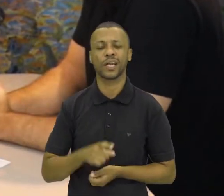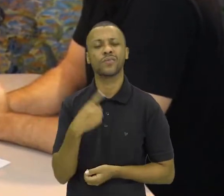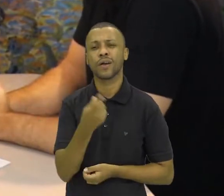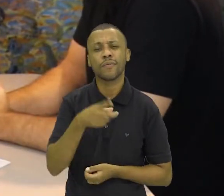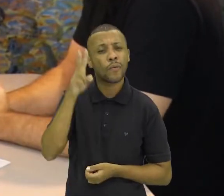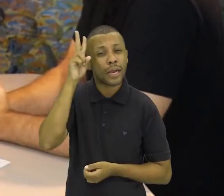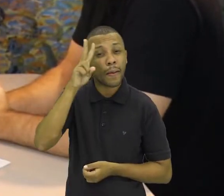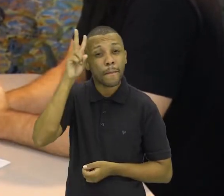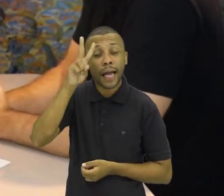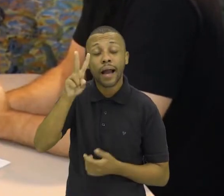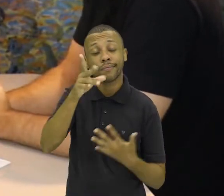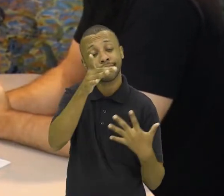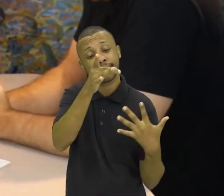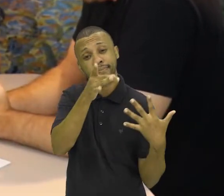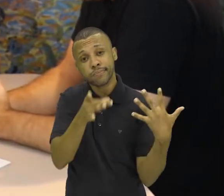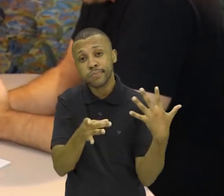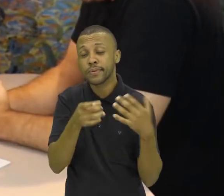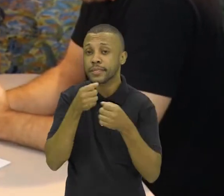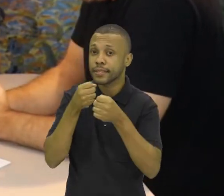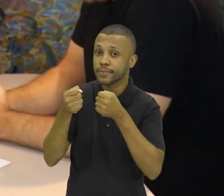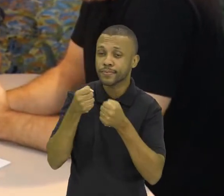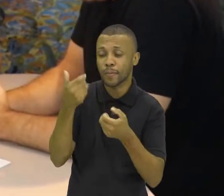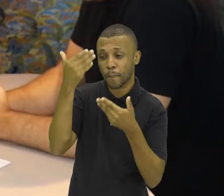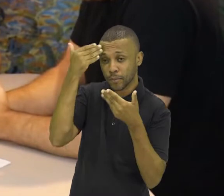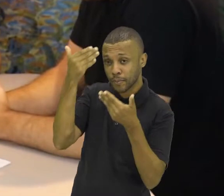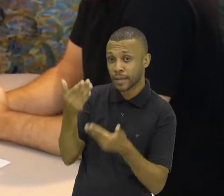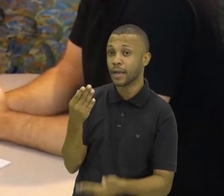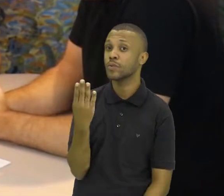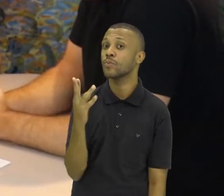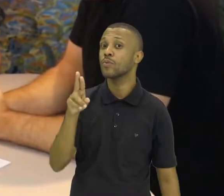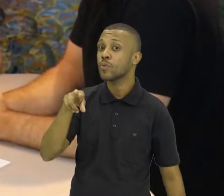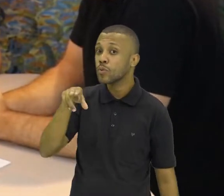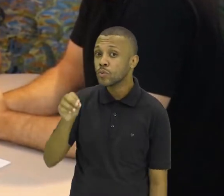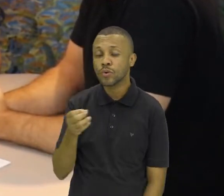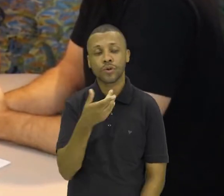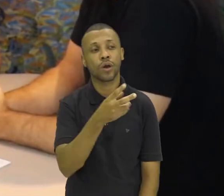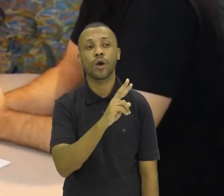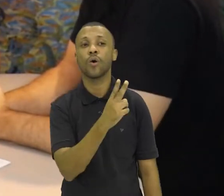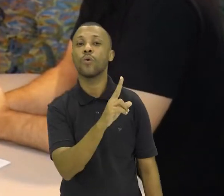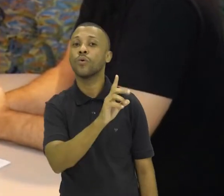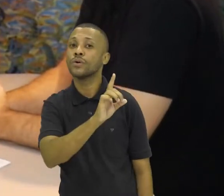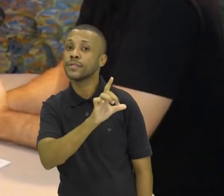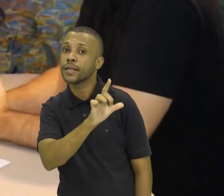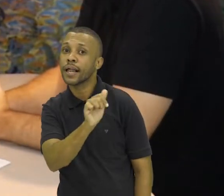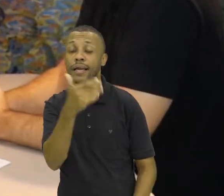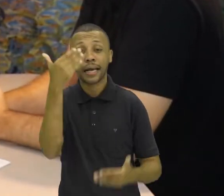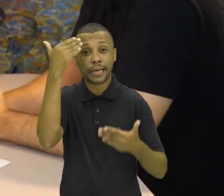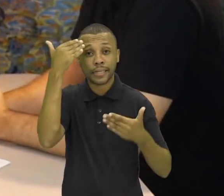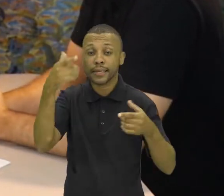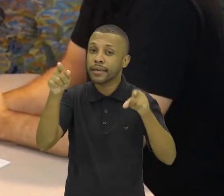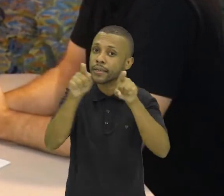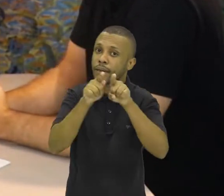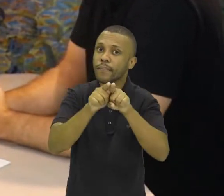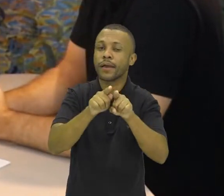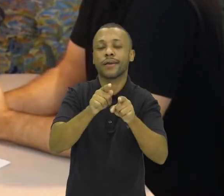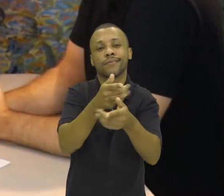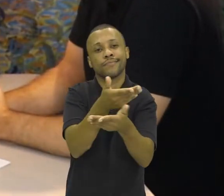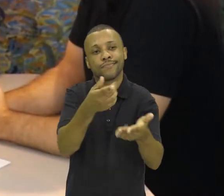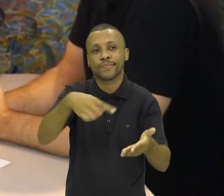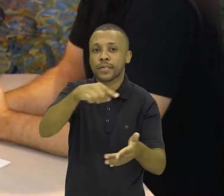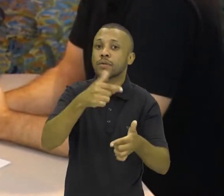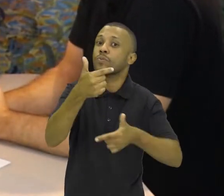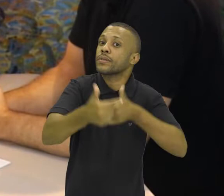um pouco dessa entrevista, tá? Muito obrigado, Bruno, muito obrigado, Údila. E vou agradecer também a todos os envolvidos aqui